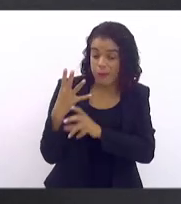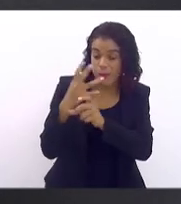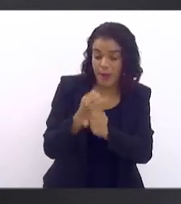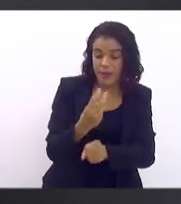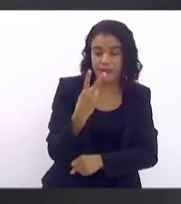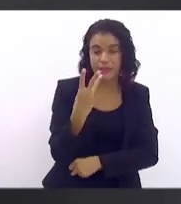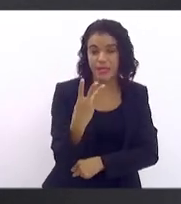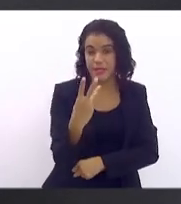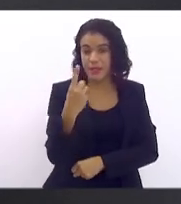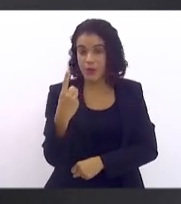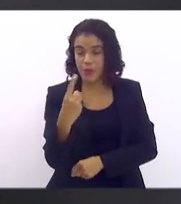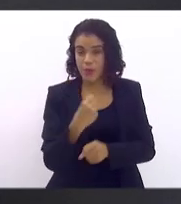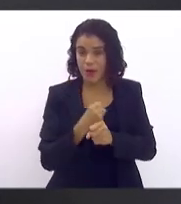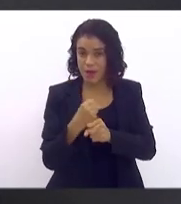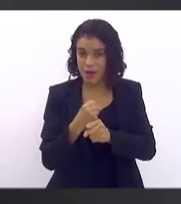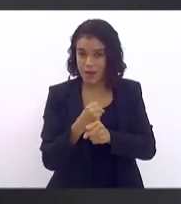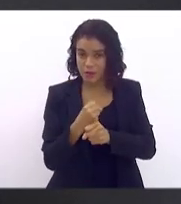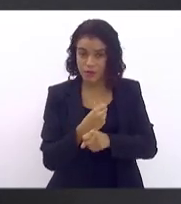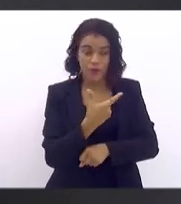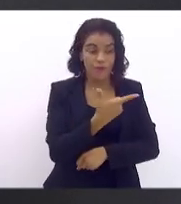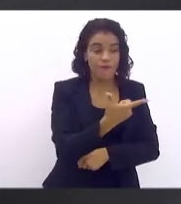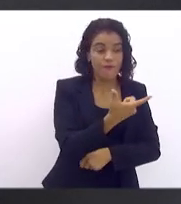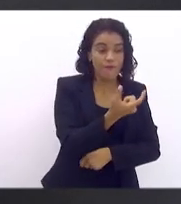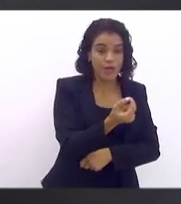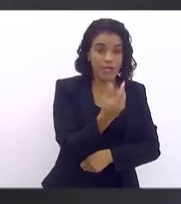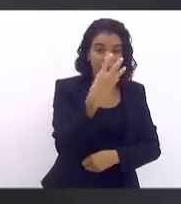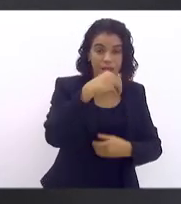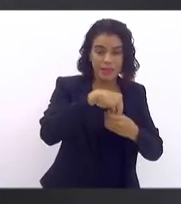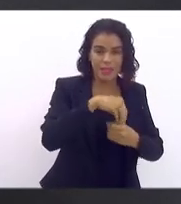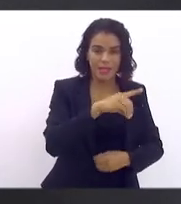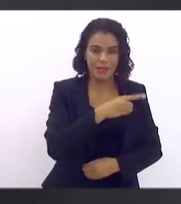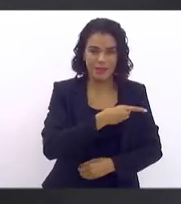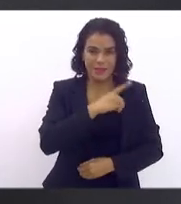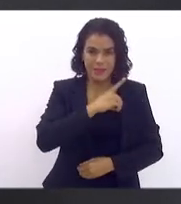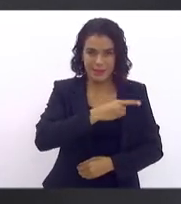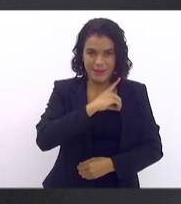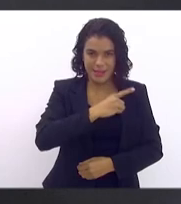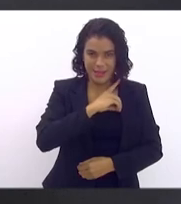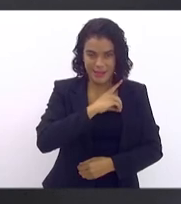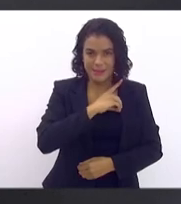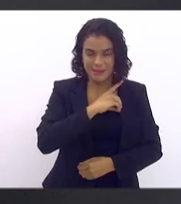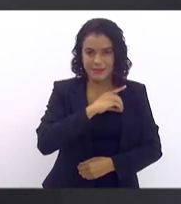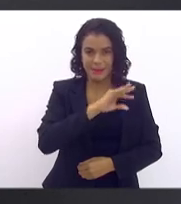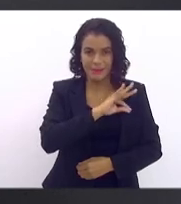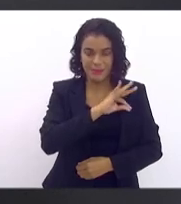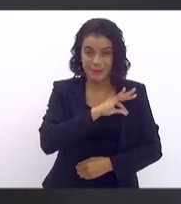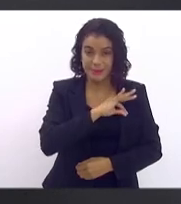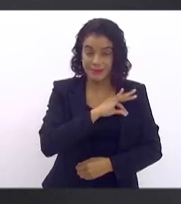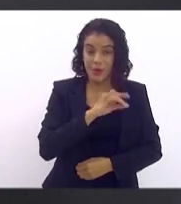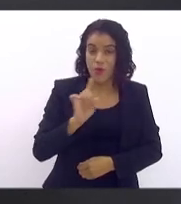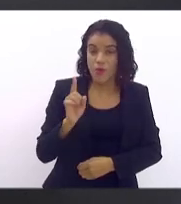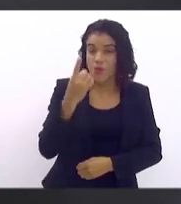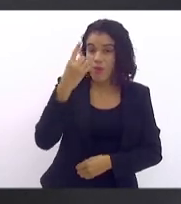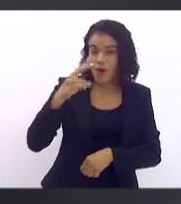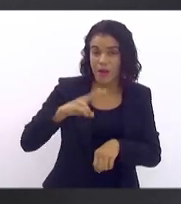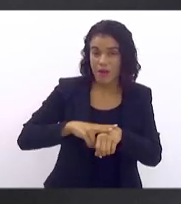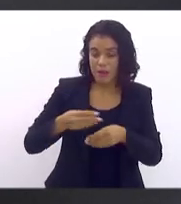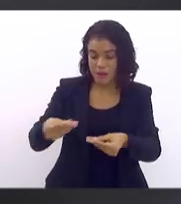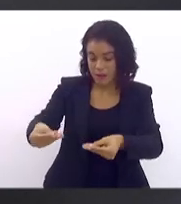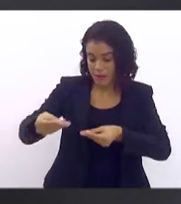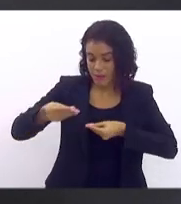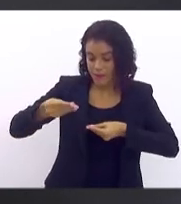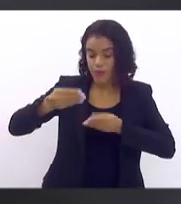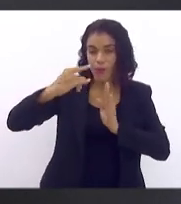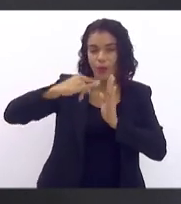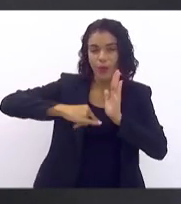da Polícia Civil, 20 anos eu passei dentro de delegacia. E somente uma única vez eu recebi um documento